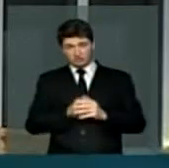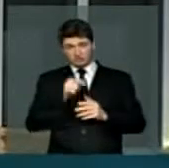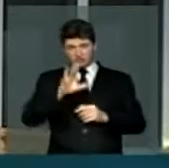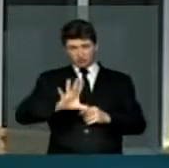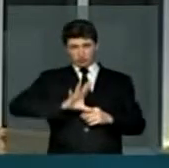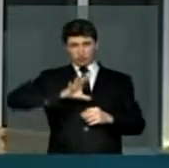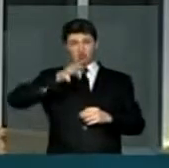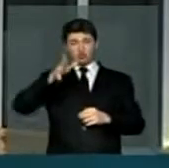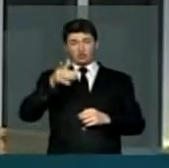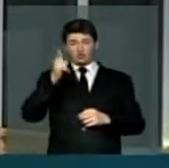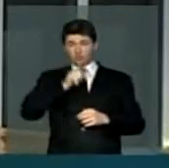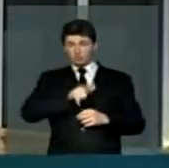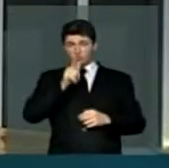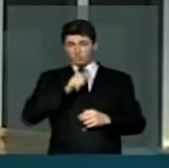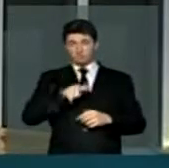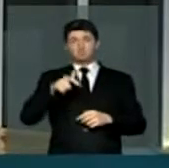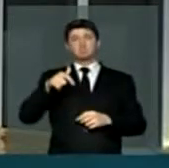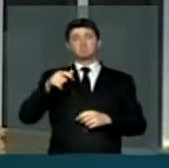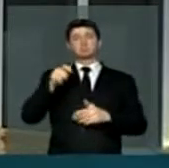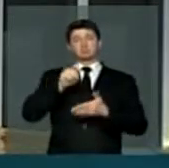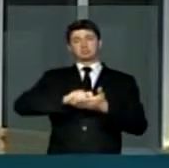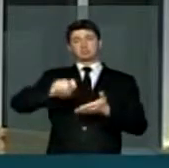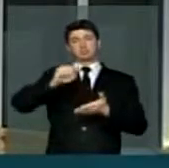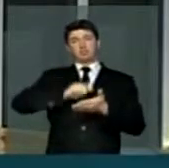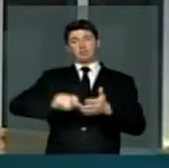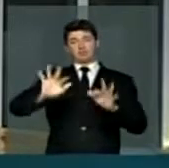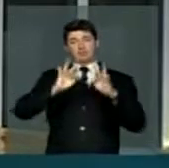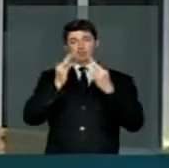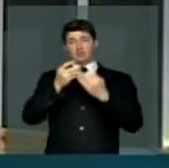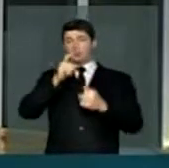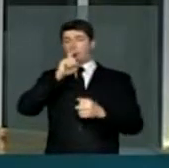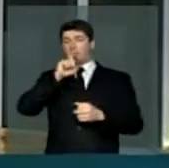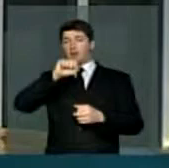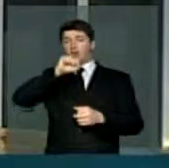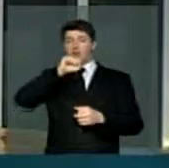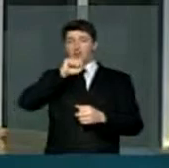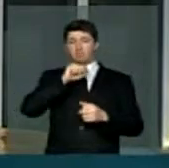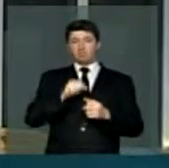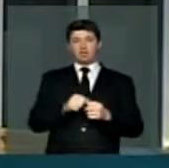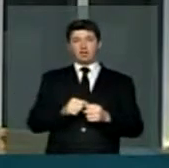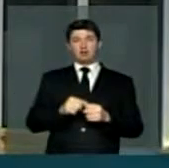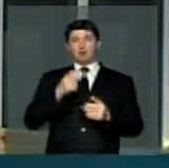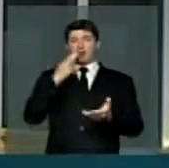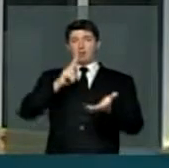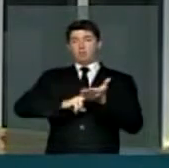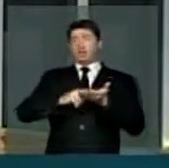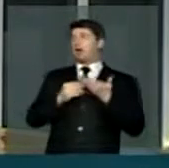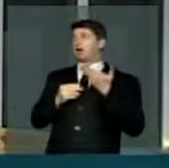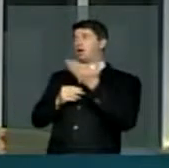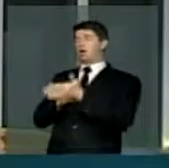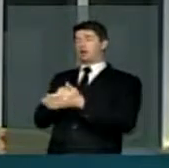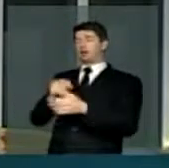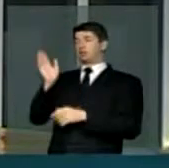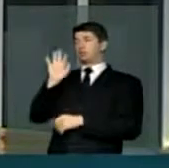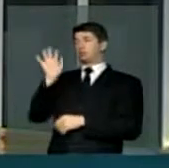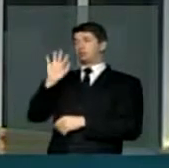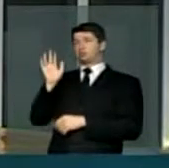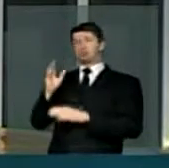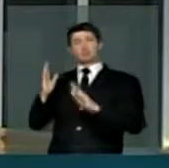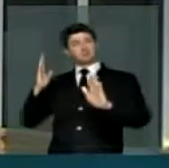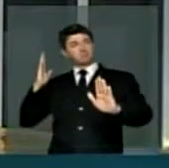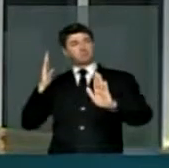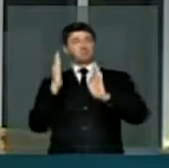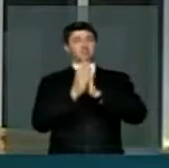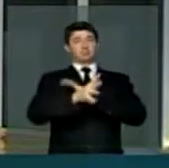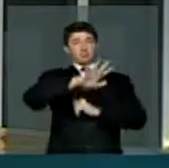coragem suficiente de escrever aos seus pais uma carta de despedida e partir para a selva